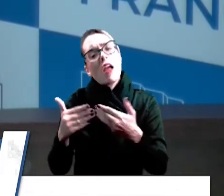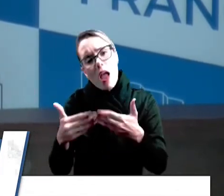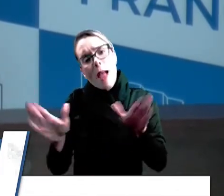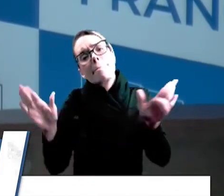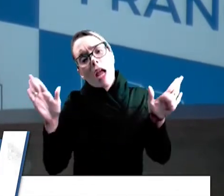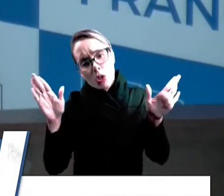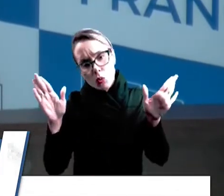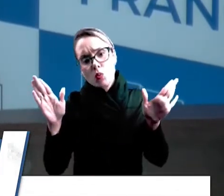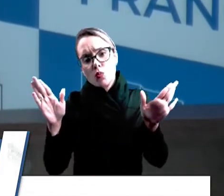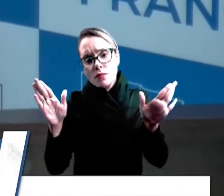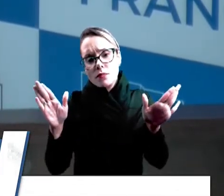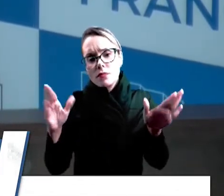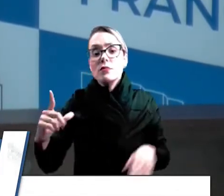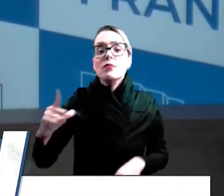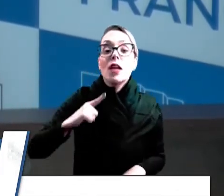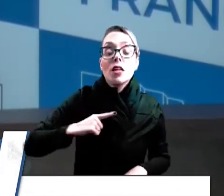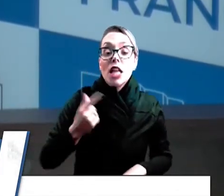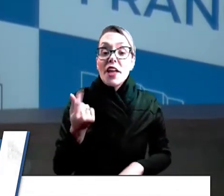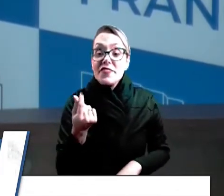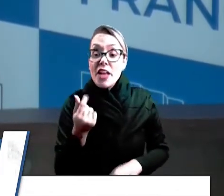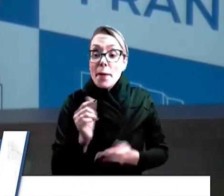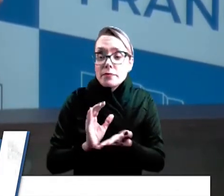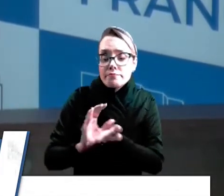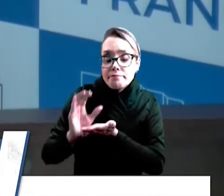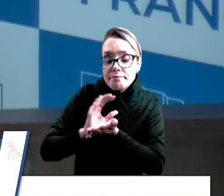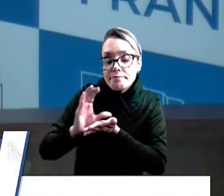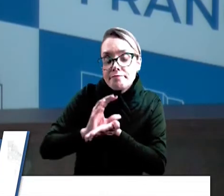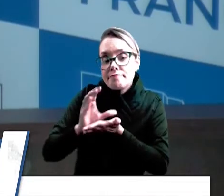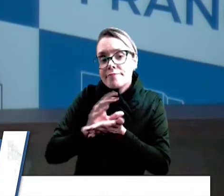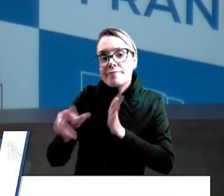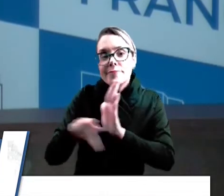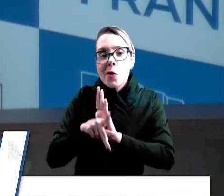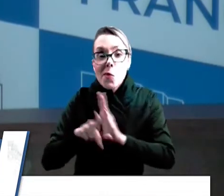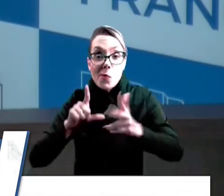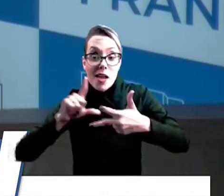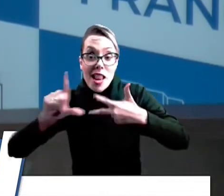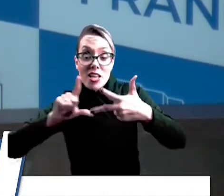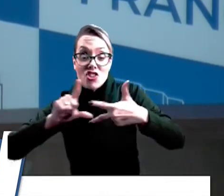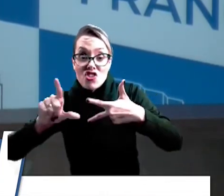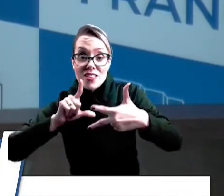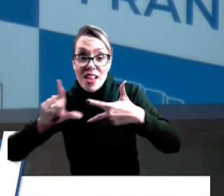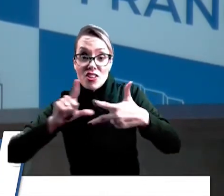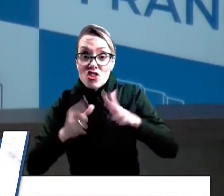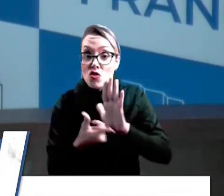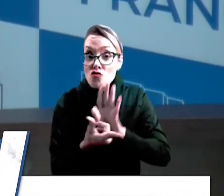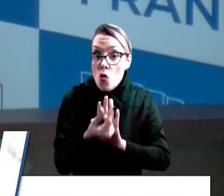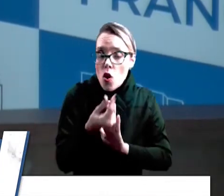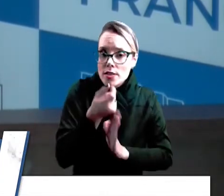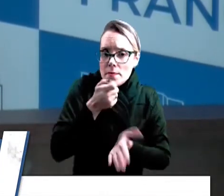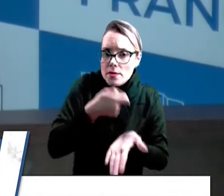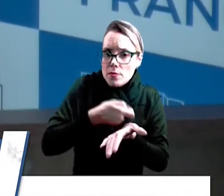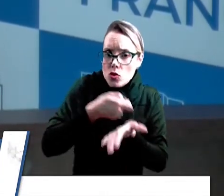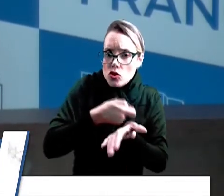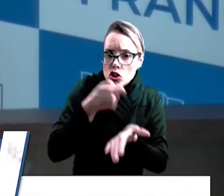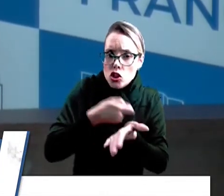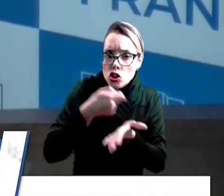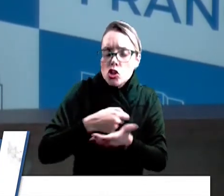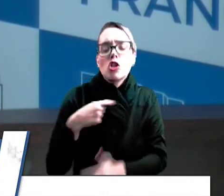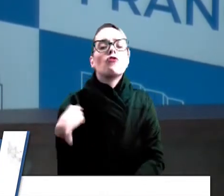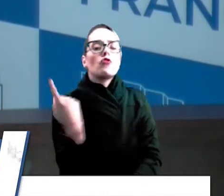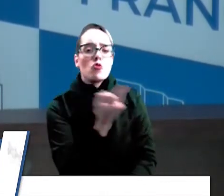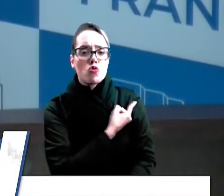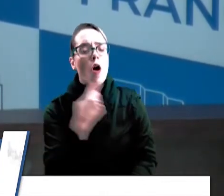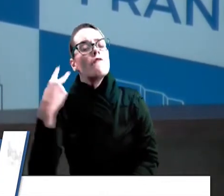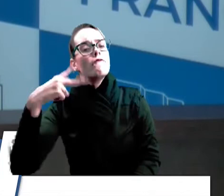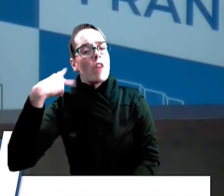parlamentar, inclusive de orçamento impositivo, que nós mesmos, vereador, pode mandar do